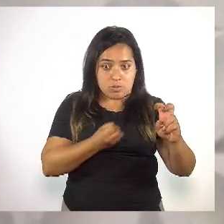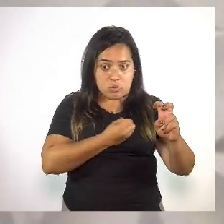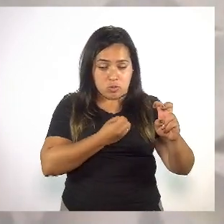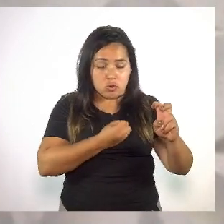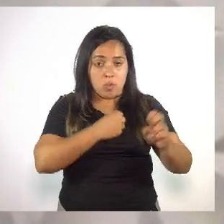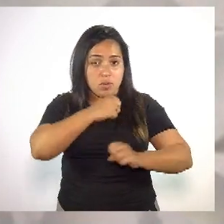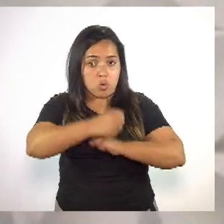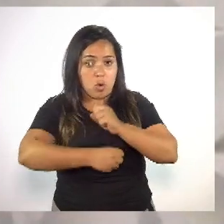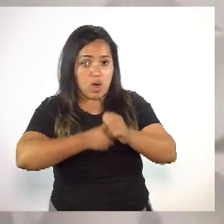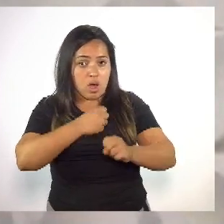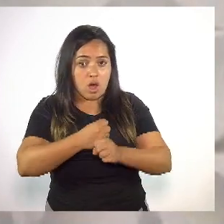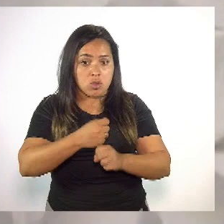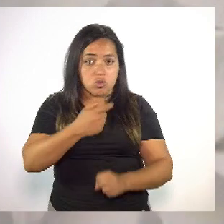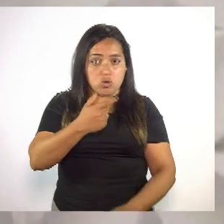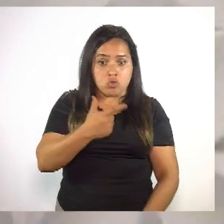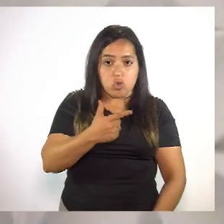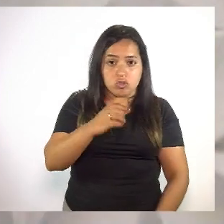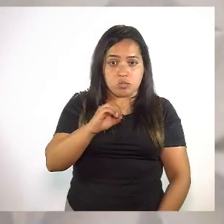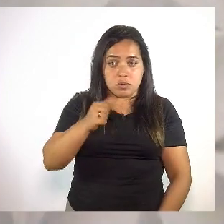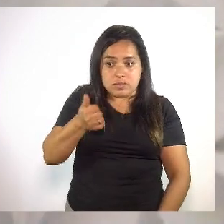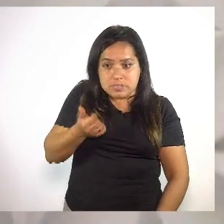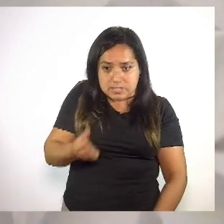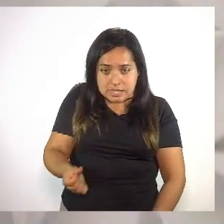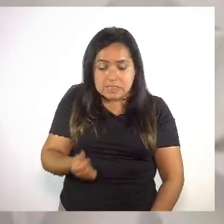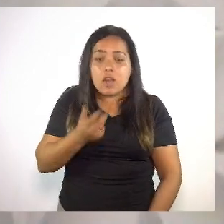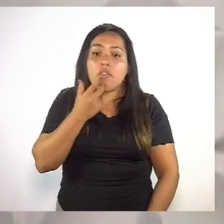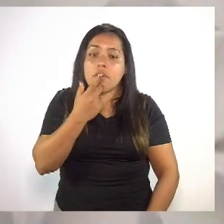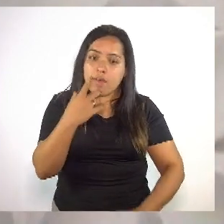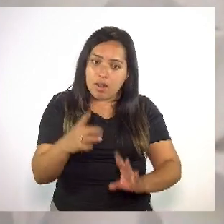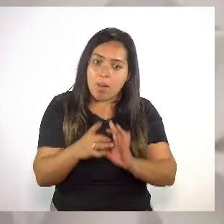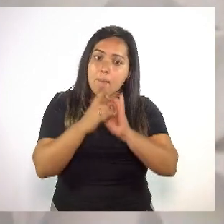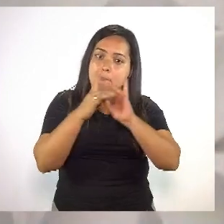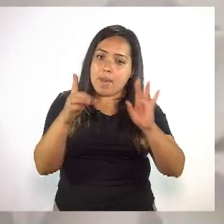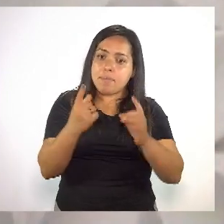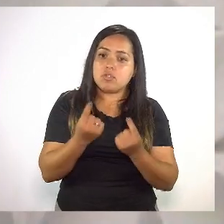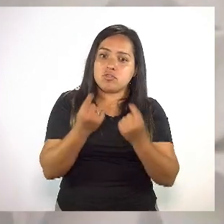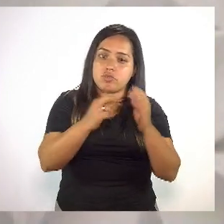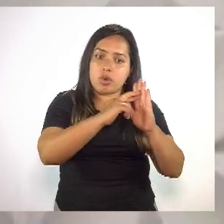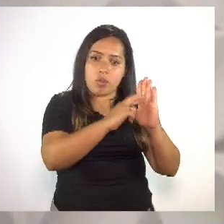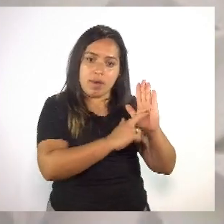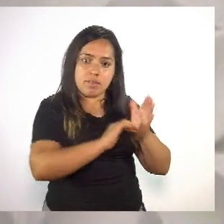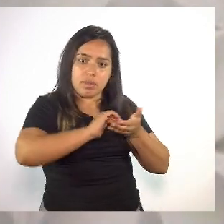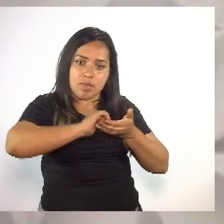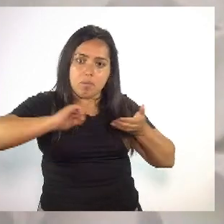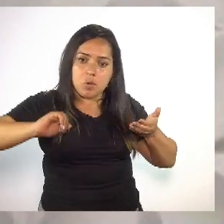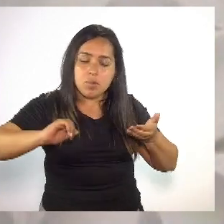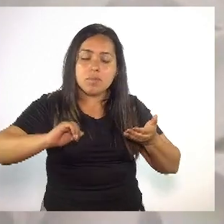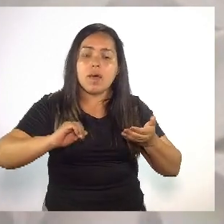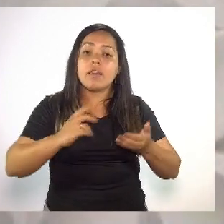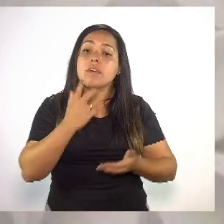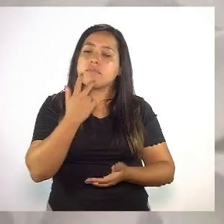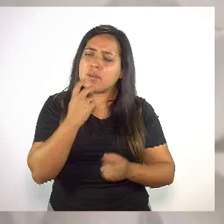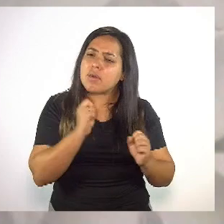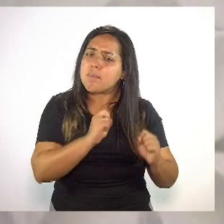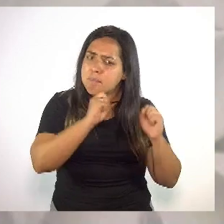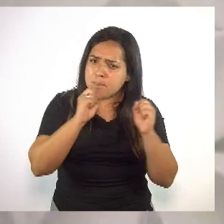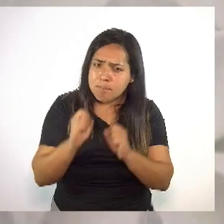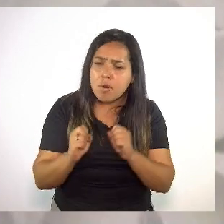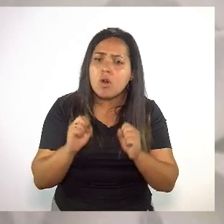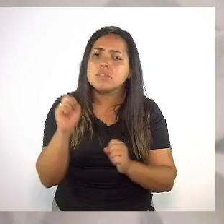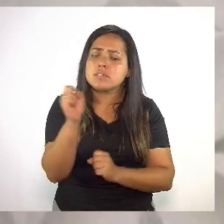45.874 de 2016, que permite a desvinculação da receita, autorizando aí a desvinculação de cerca